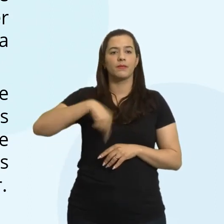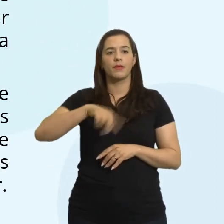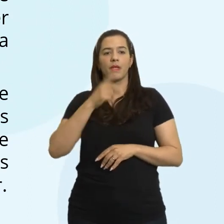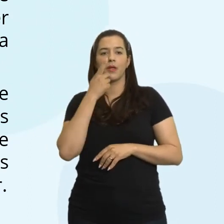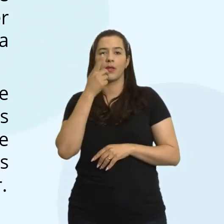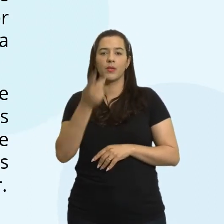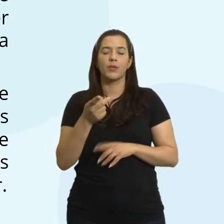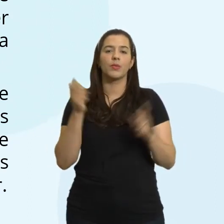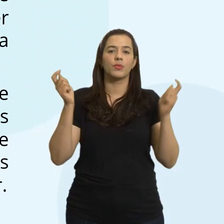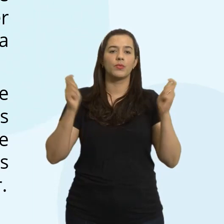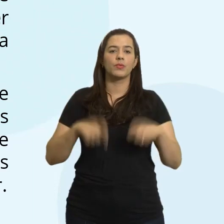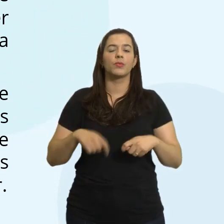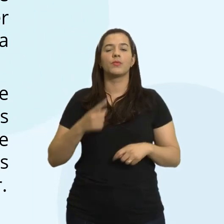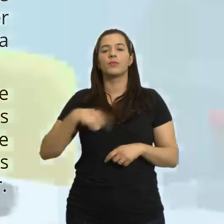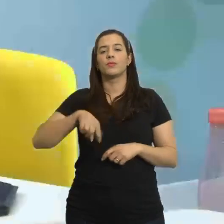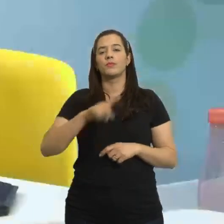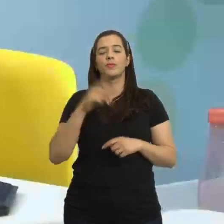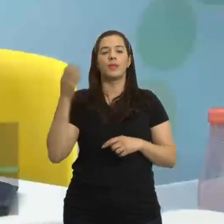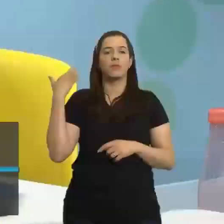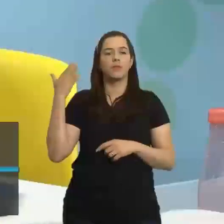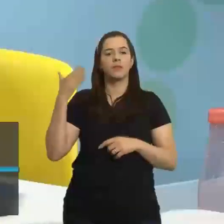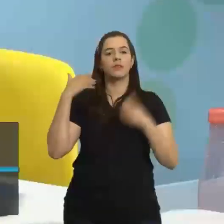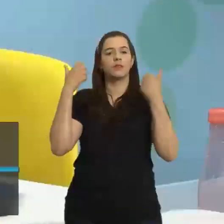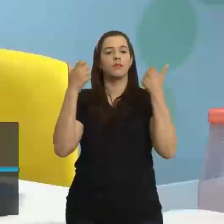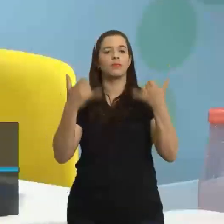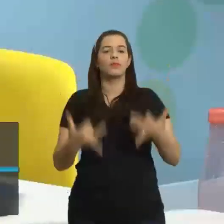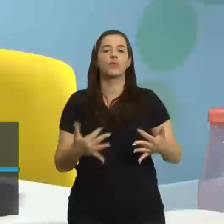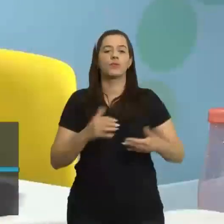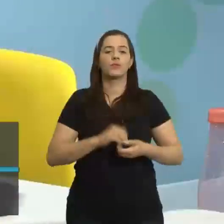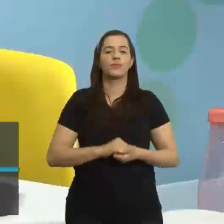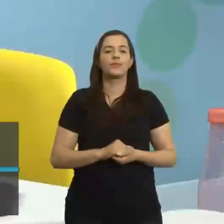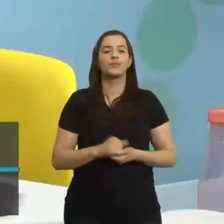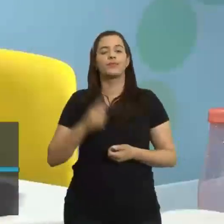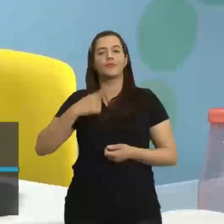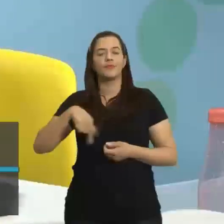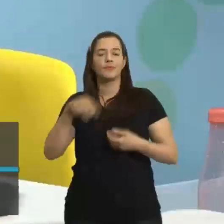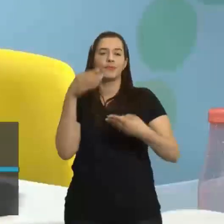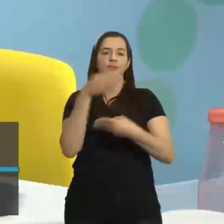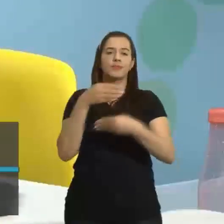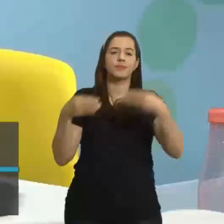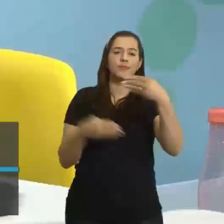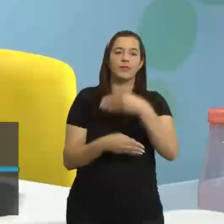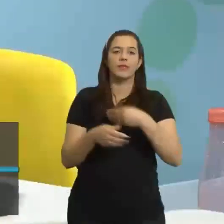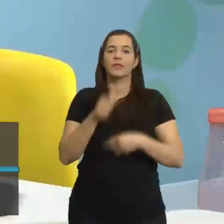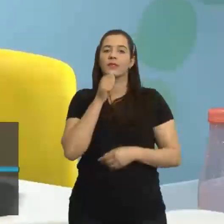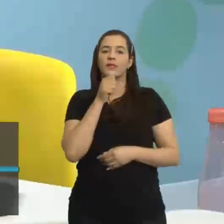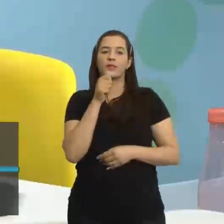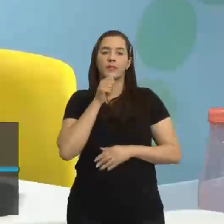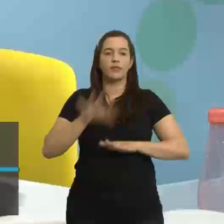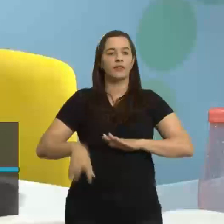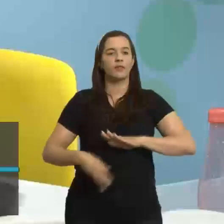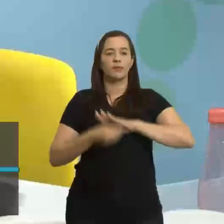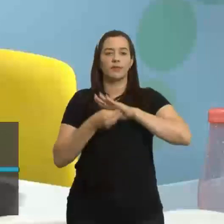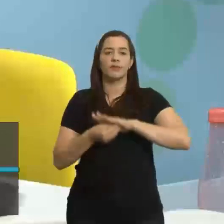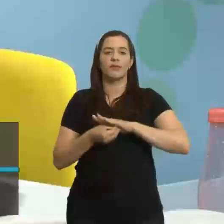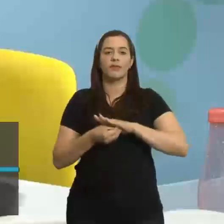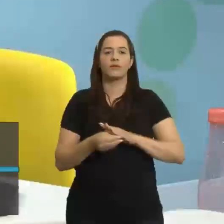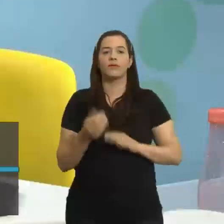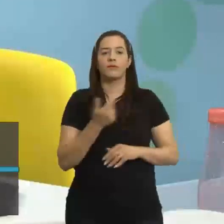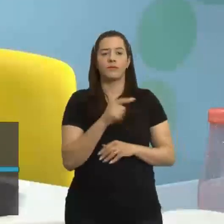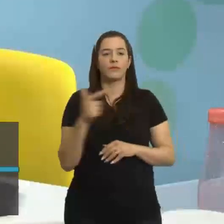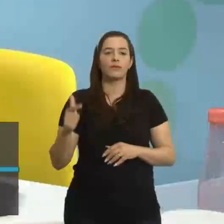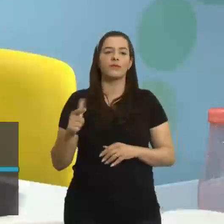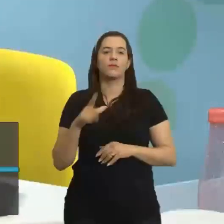chat, agora eu não me lembro, Marli, há um tempo atrás, que esses slides ainda não estavam no repositório. Não, ainda